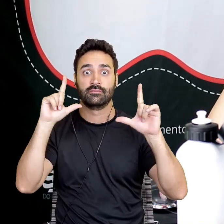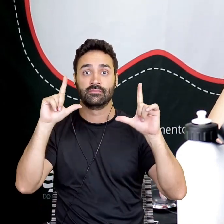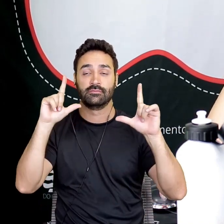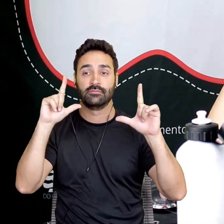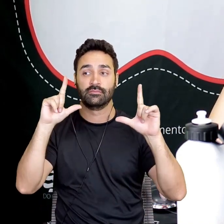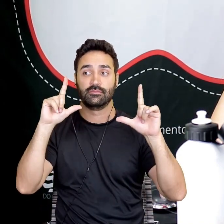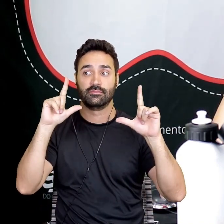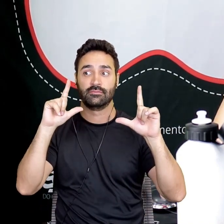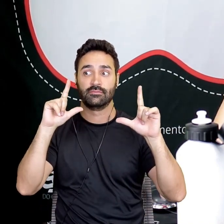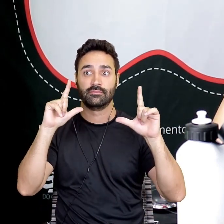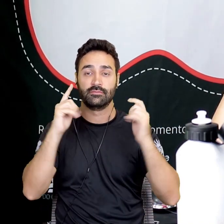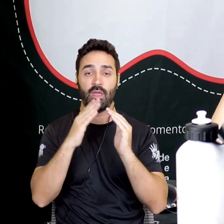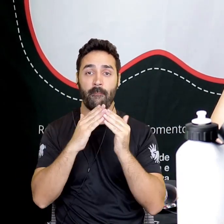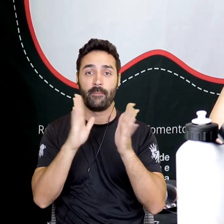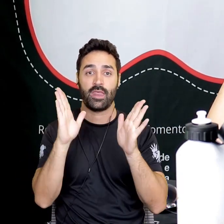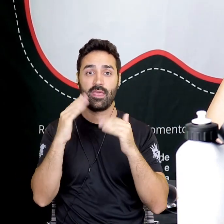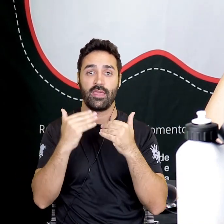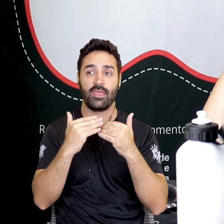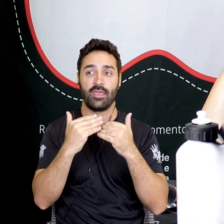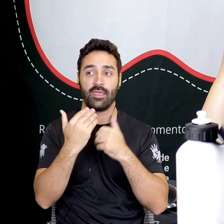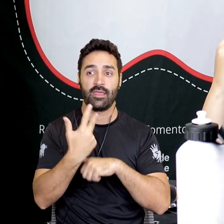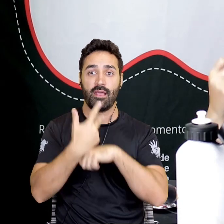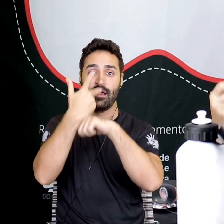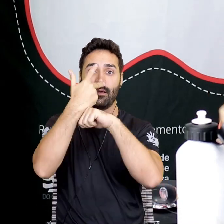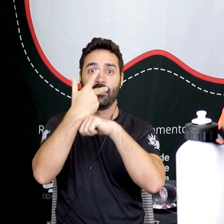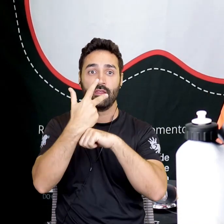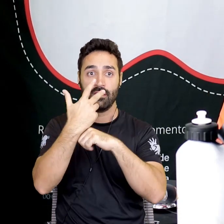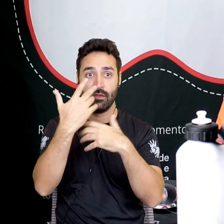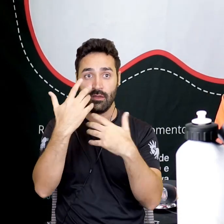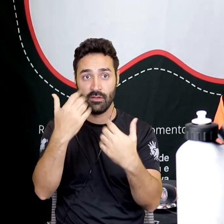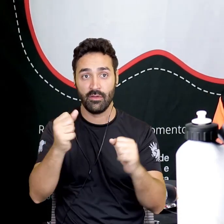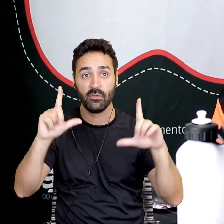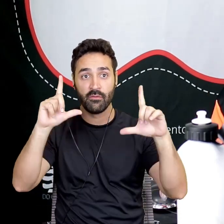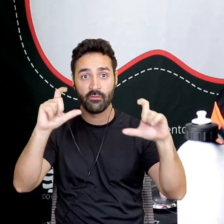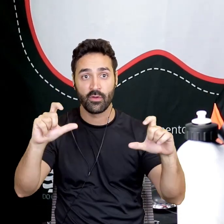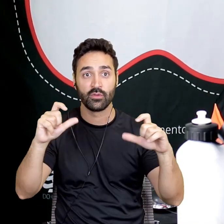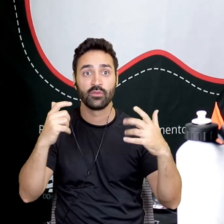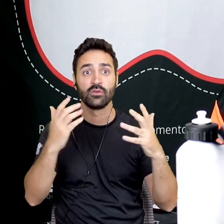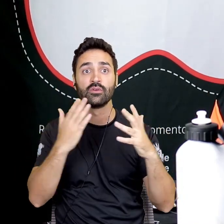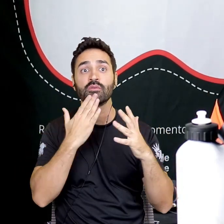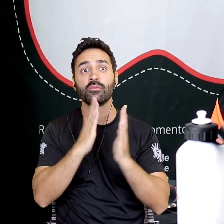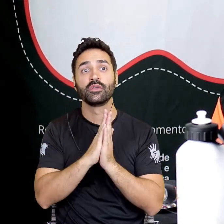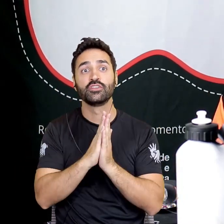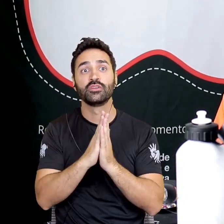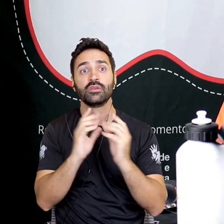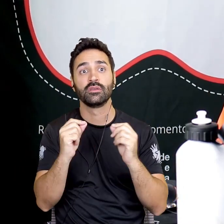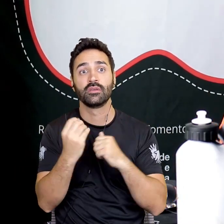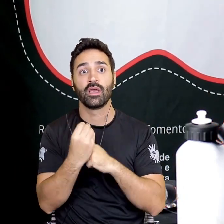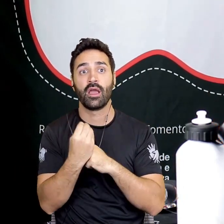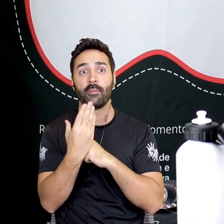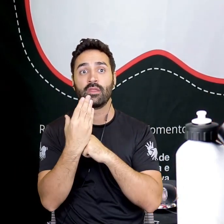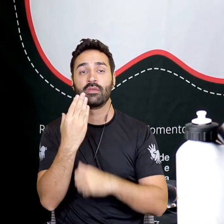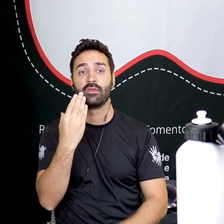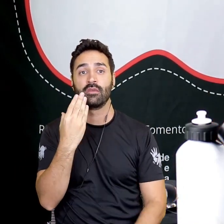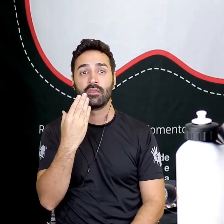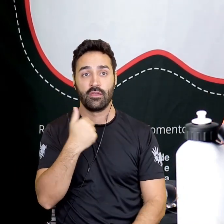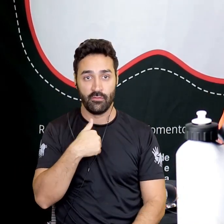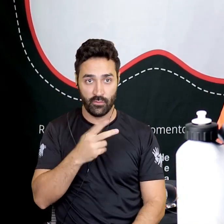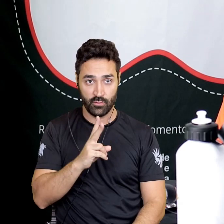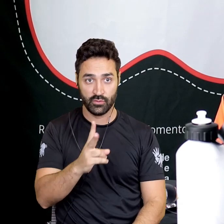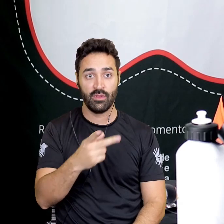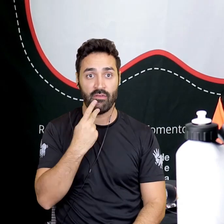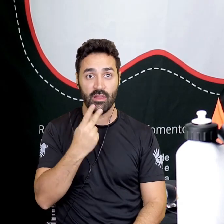aula maravilhosa de todos vocês. Quem puder abrir a câmera, vai abrindo. E eu vou continuar falando aqui